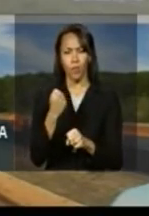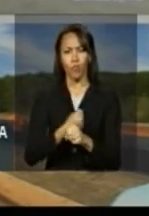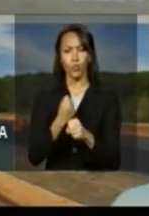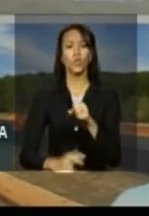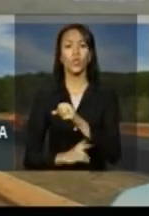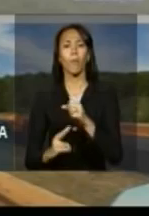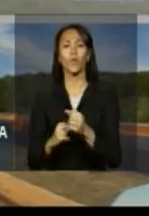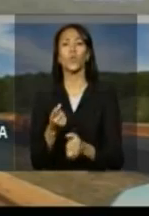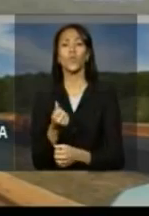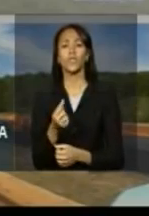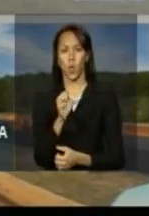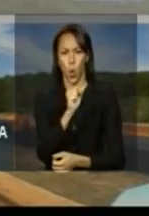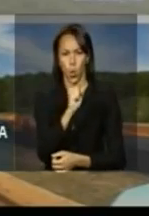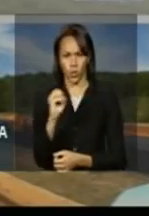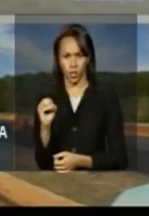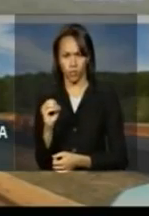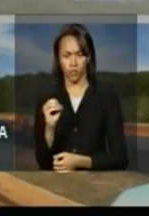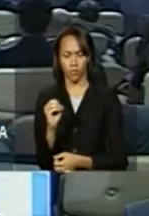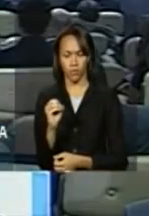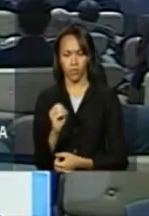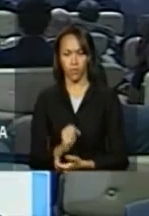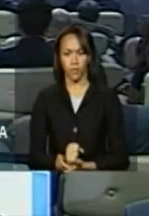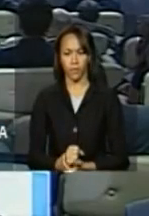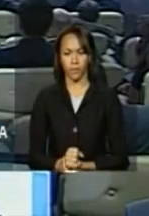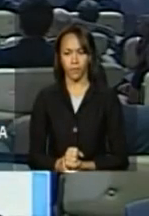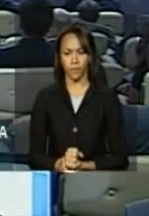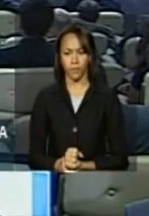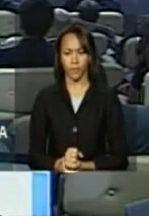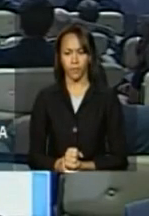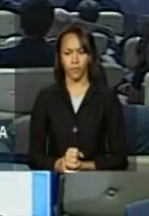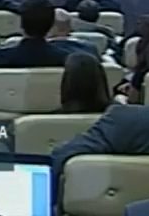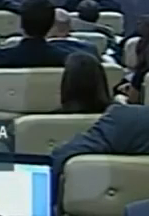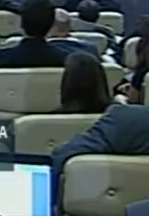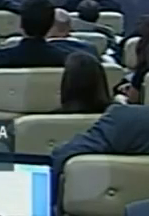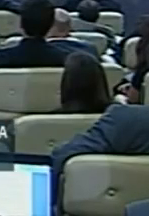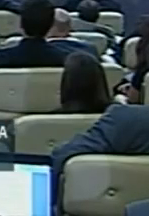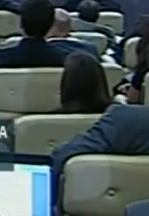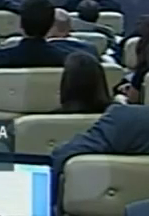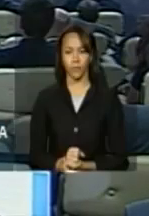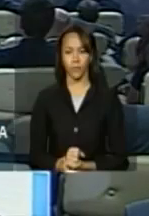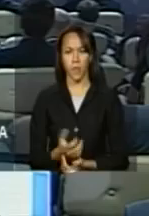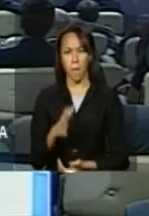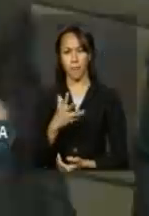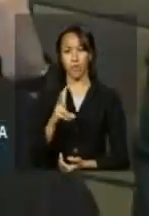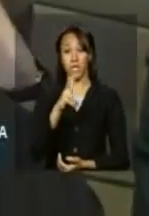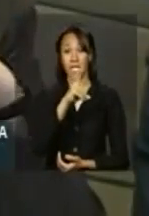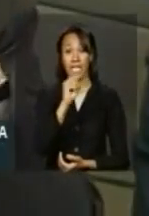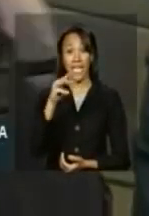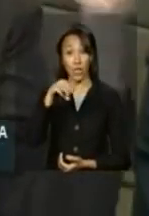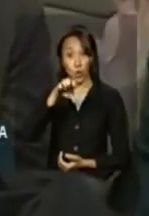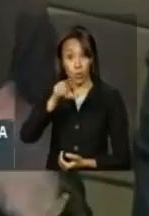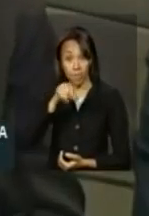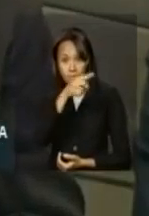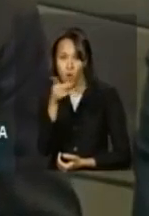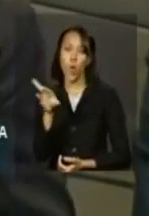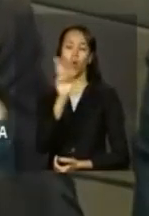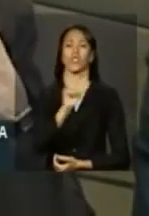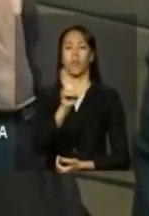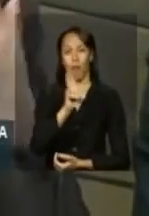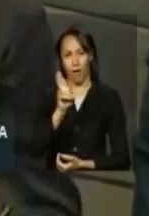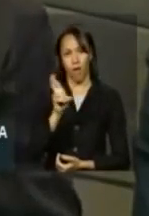800? mais ou menos 500 milhões de reais, só para ter uma ideia do